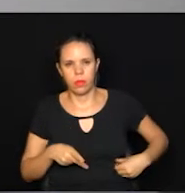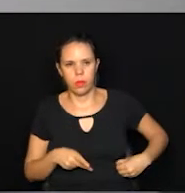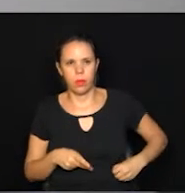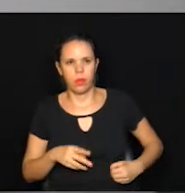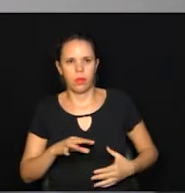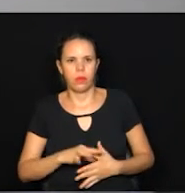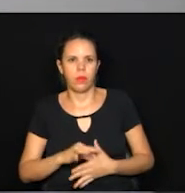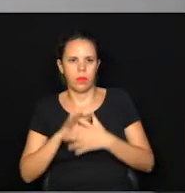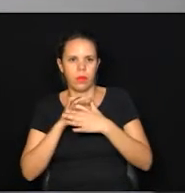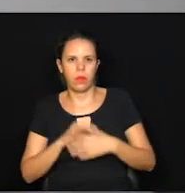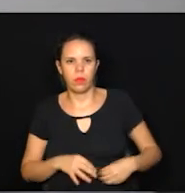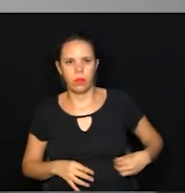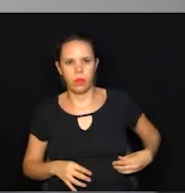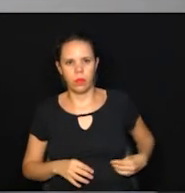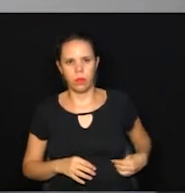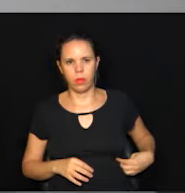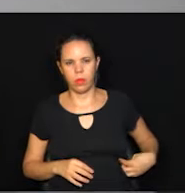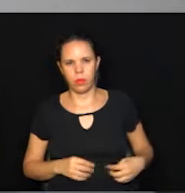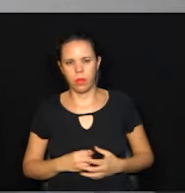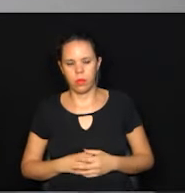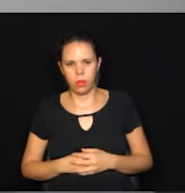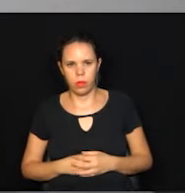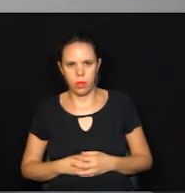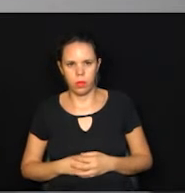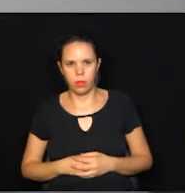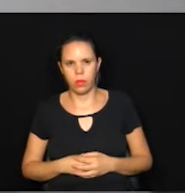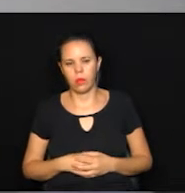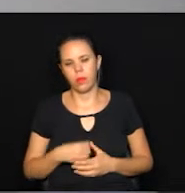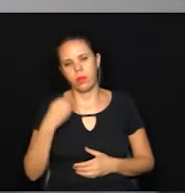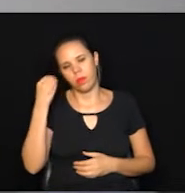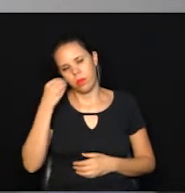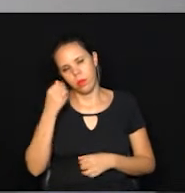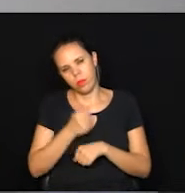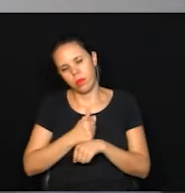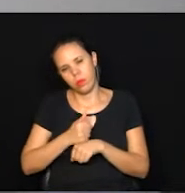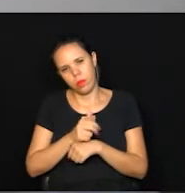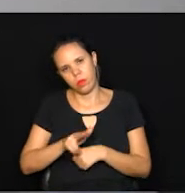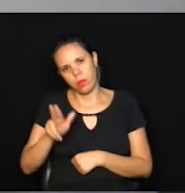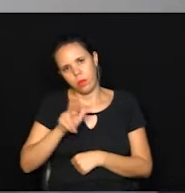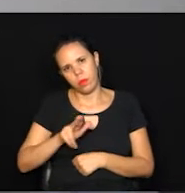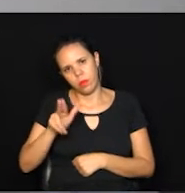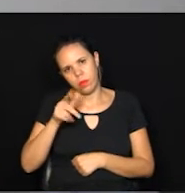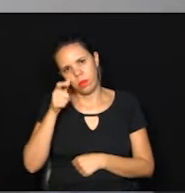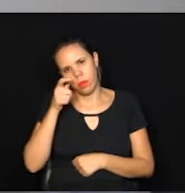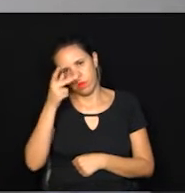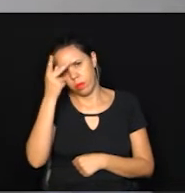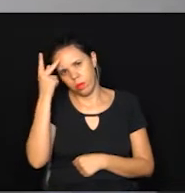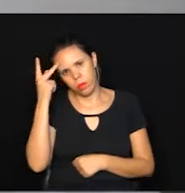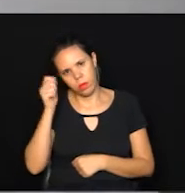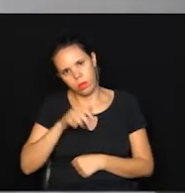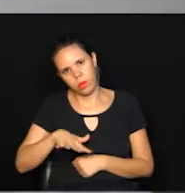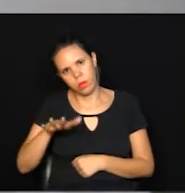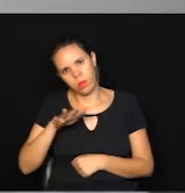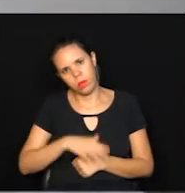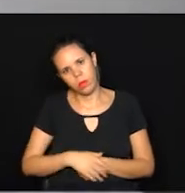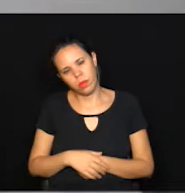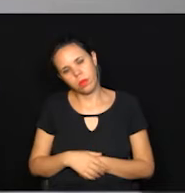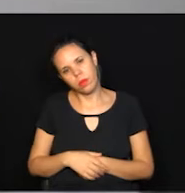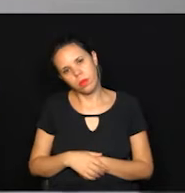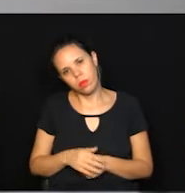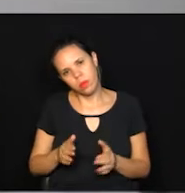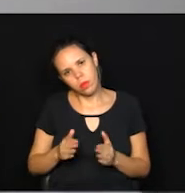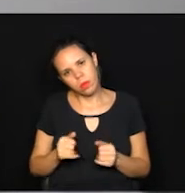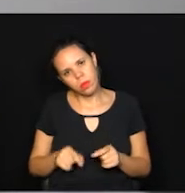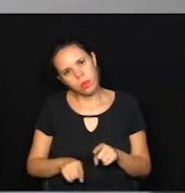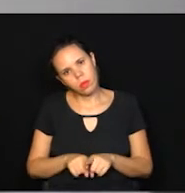lideranças, ouvir os estudiosos das universidades, a população em geral, né,